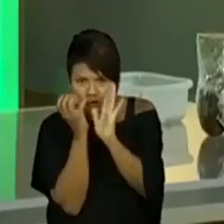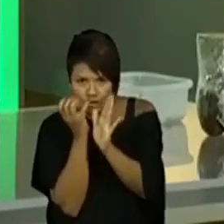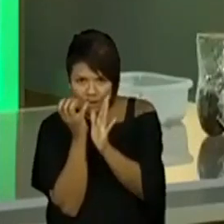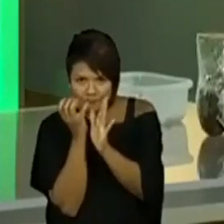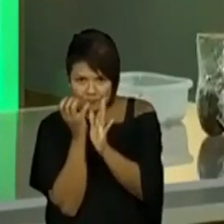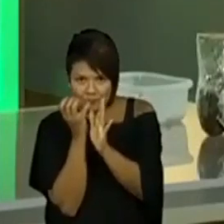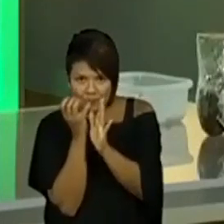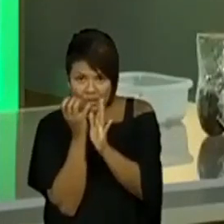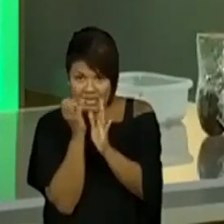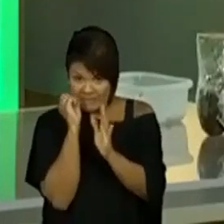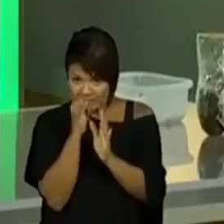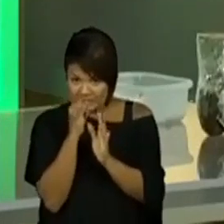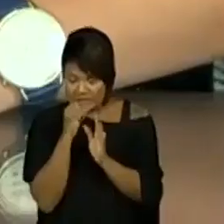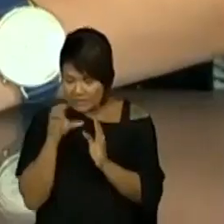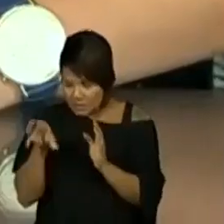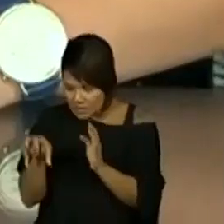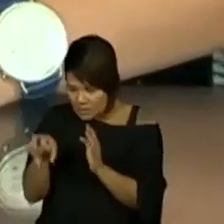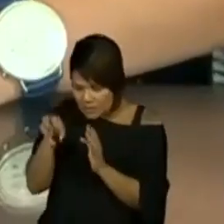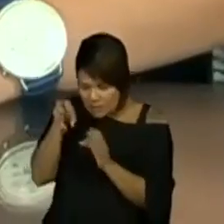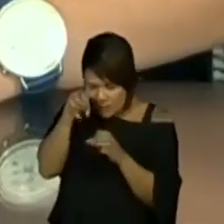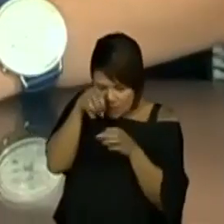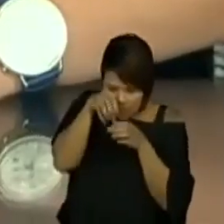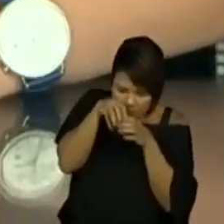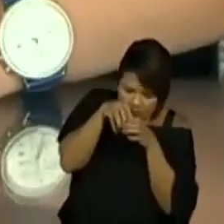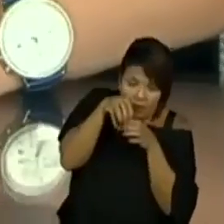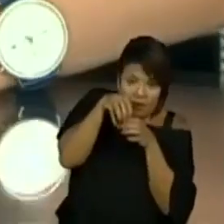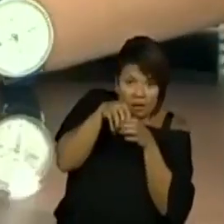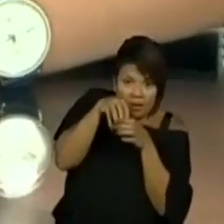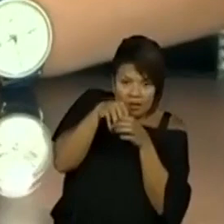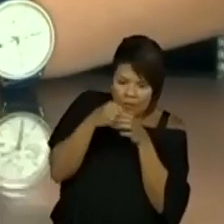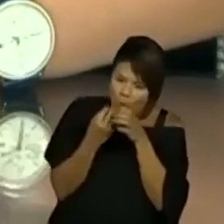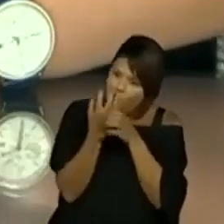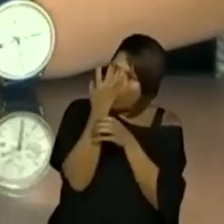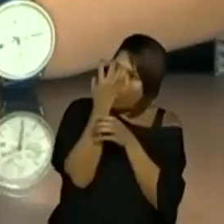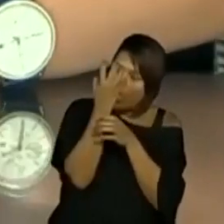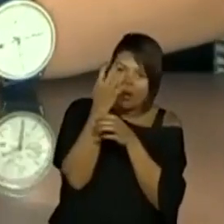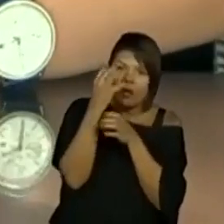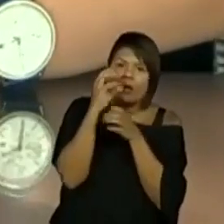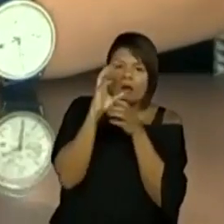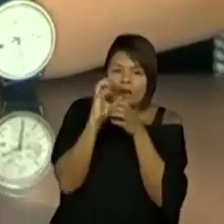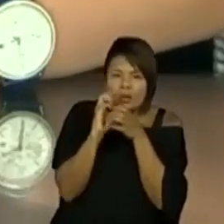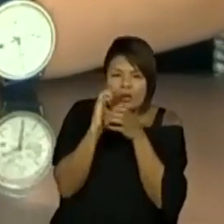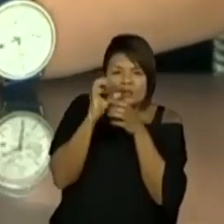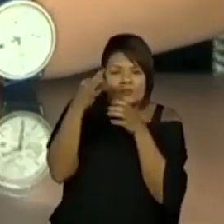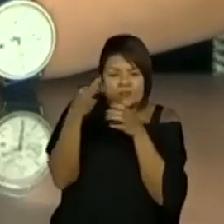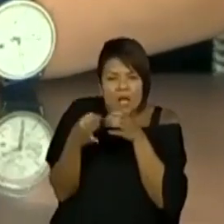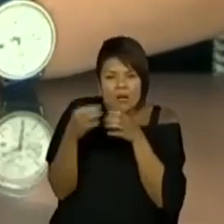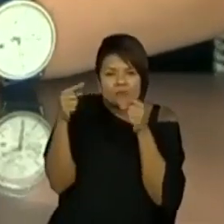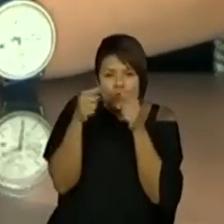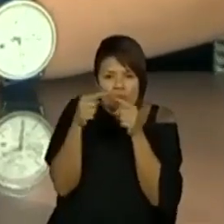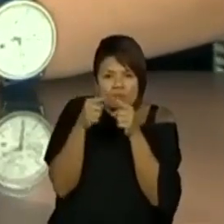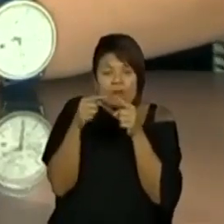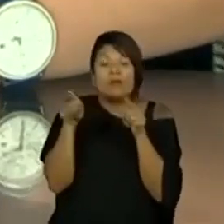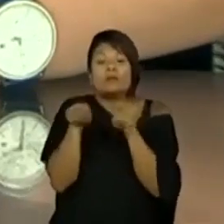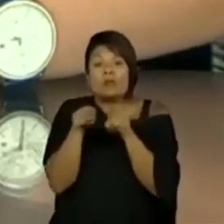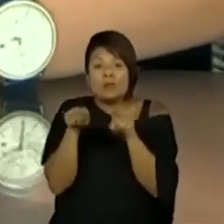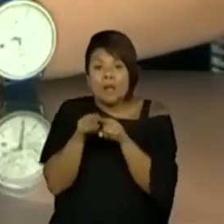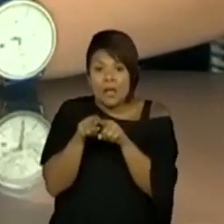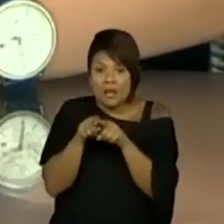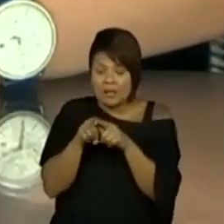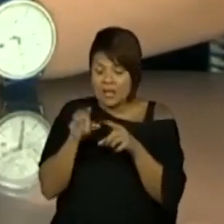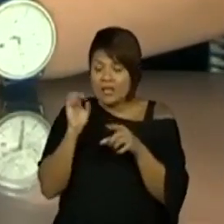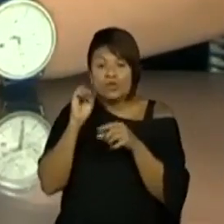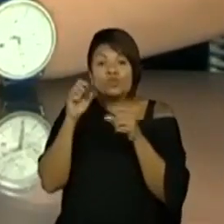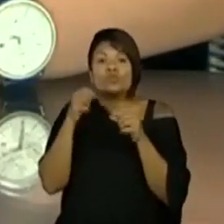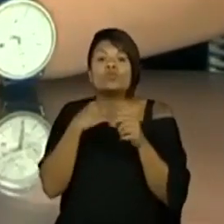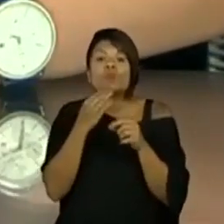olhar o tamanho da garrafa para ela não ficar muito grande, tá bom? E você precisa tirar ela com a raiz, porque se eu não colocar